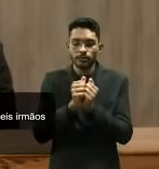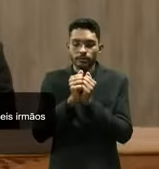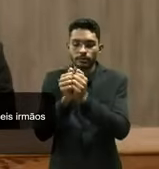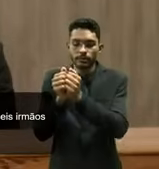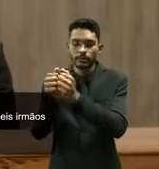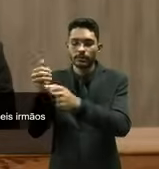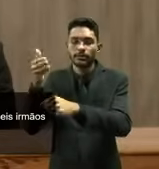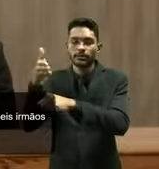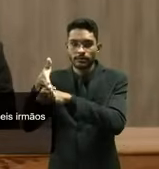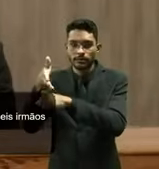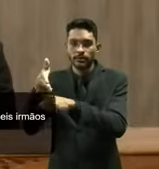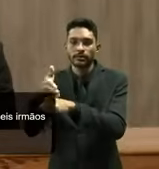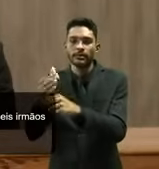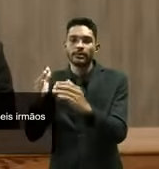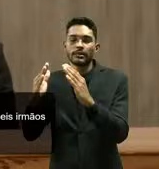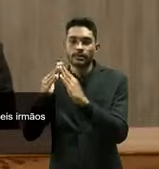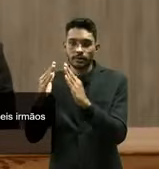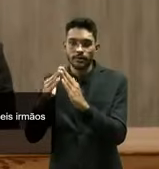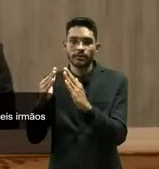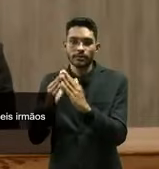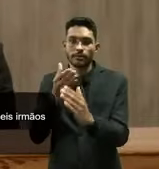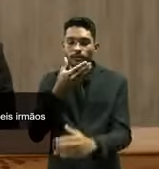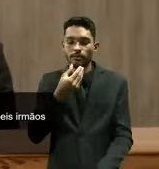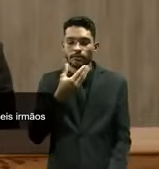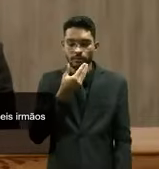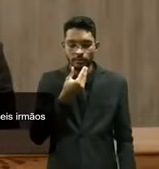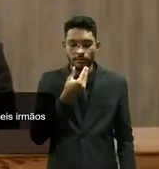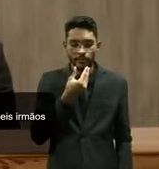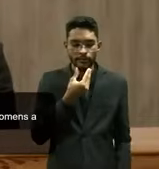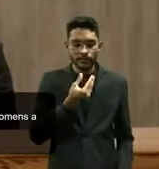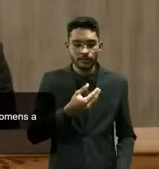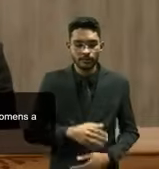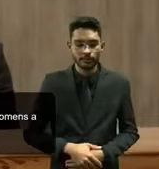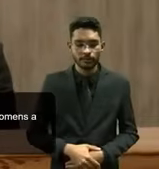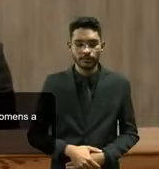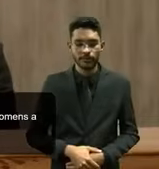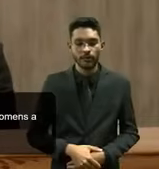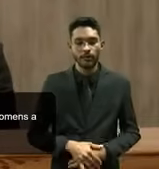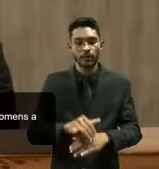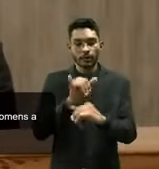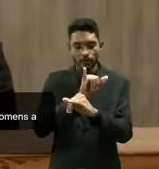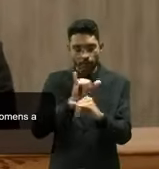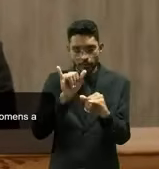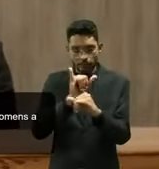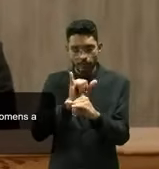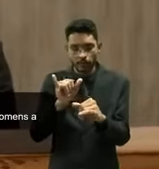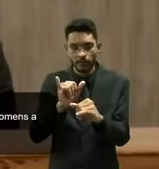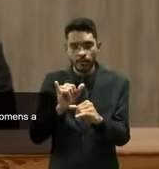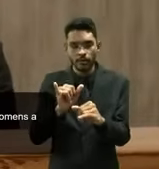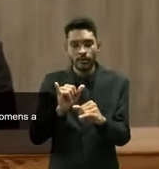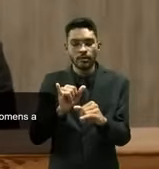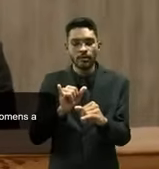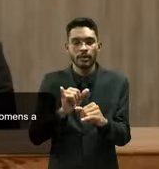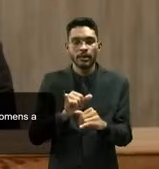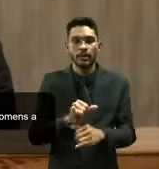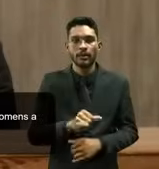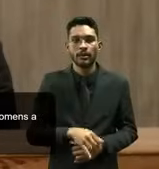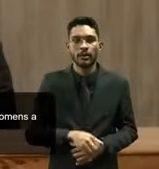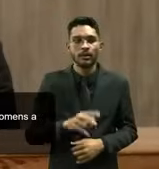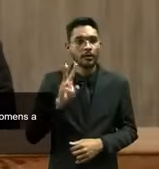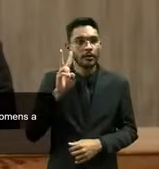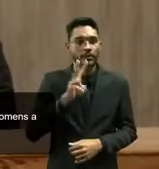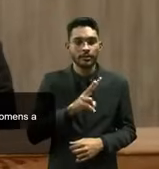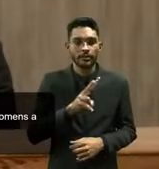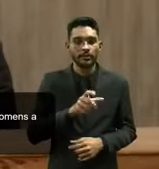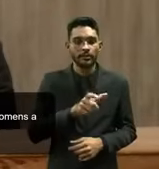varões e contou-nos como vira em pé um anjo em sua casa e lhe dissera envia